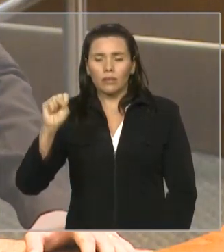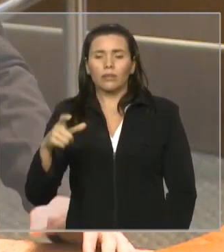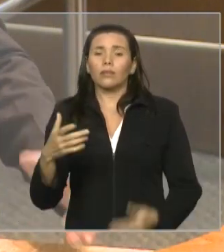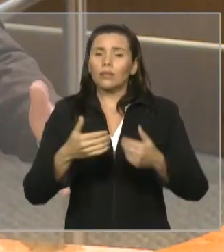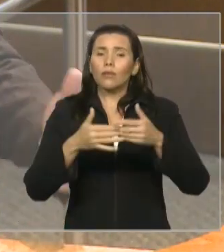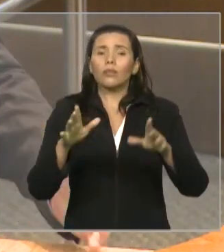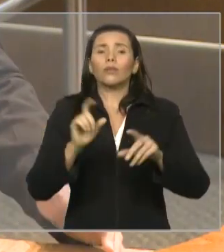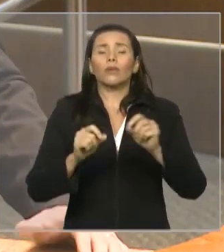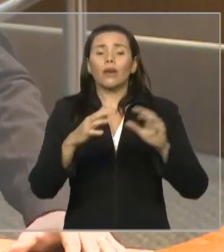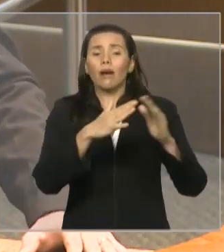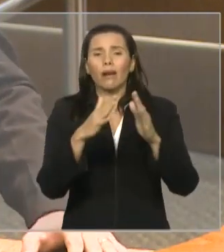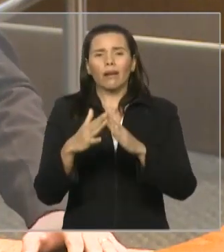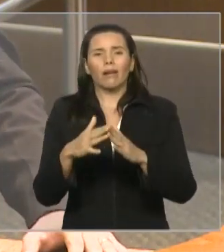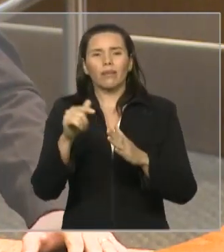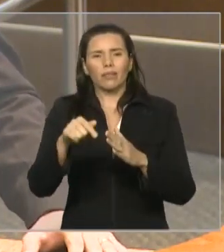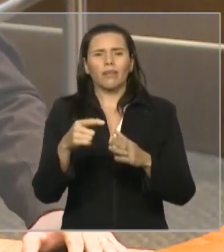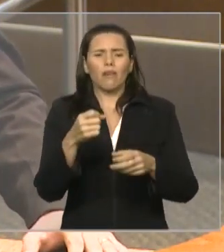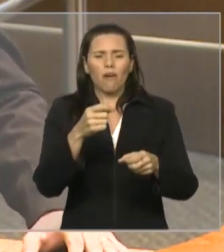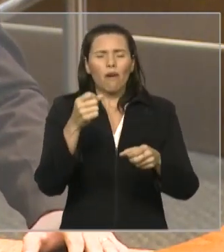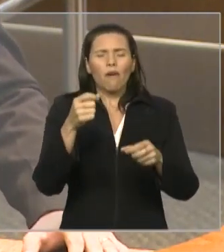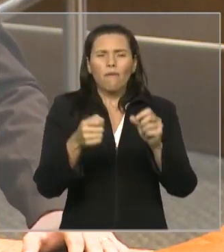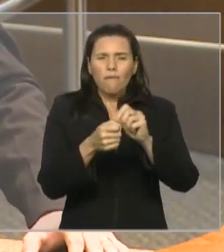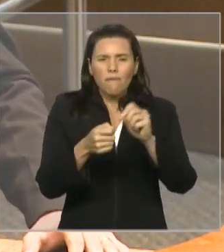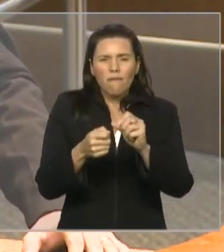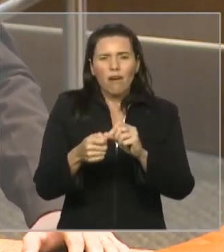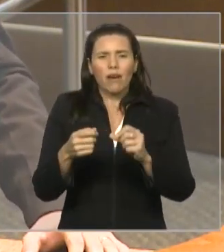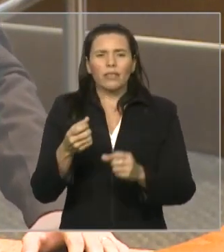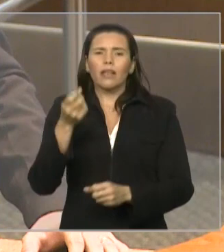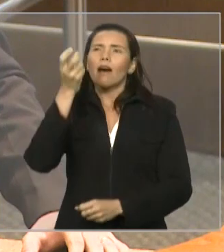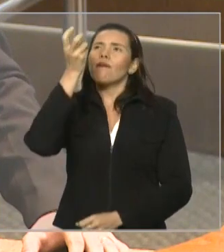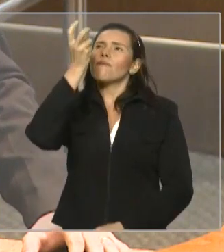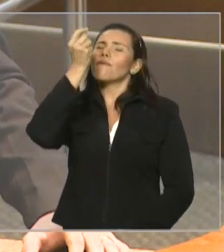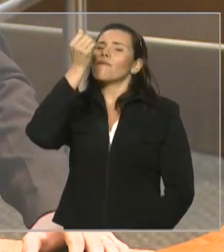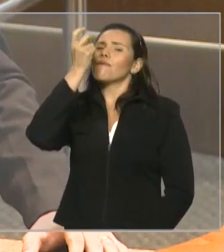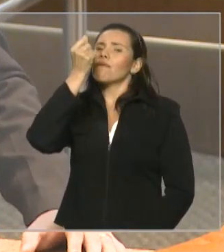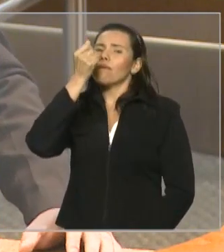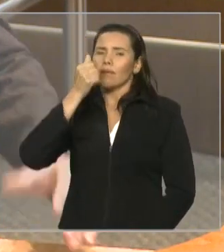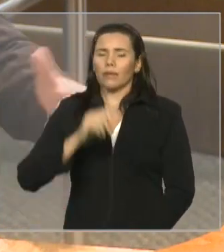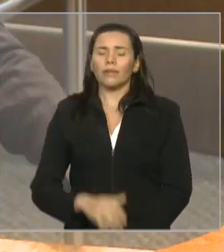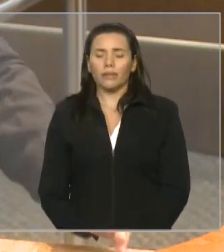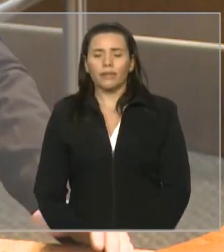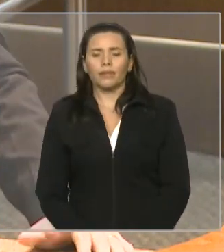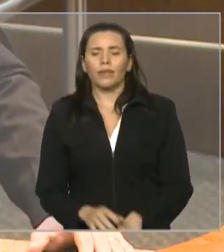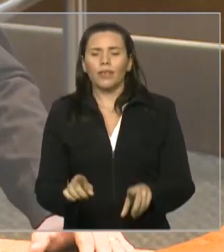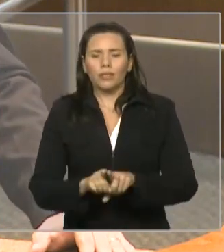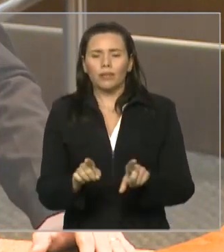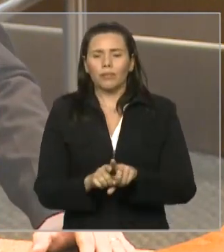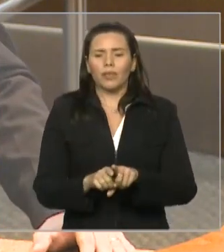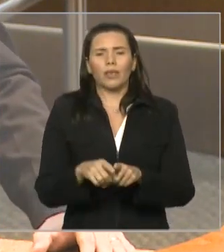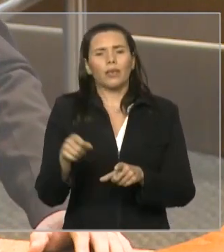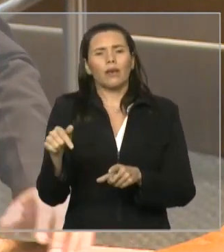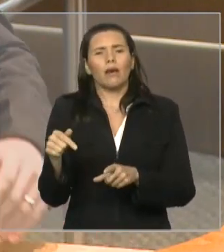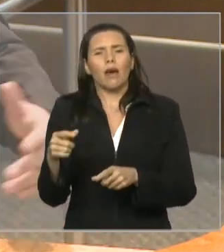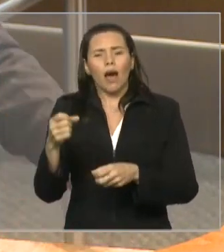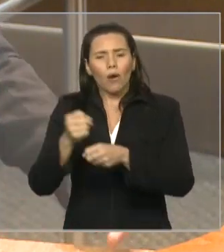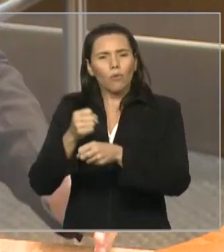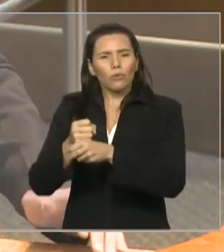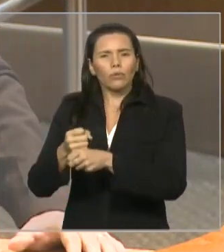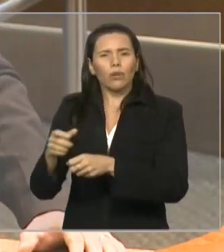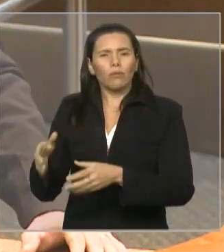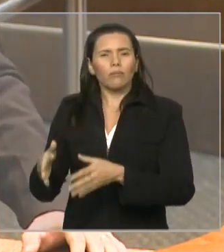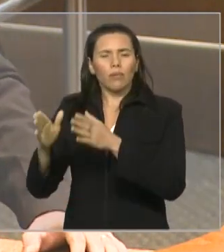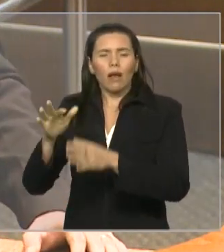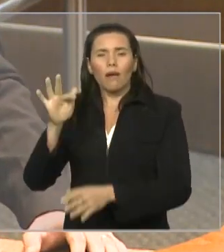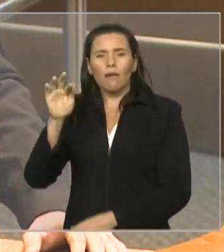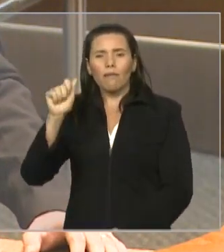inaugurado, Escola Digna, que foi inaugurado também no nosso município de Itapecurumirim, reforma do Farol do Saber, uma estrutura